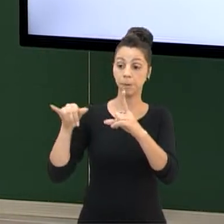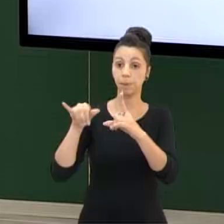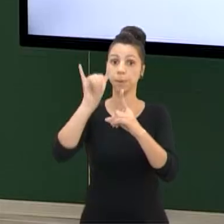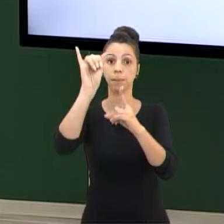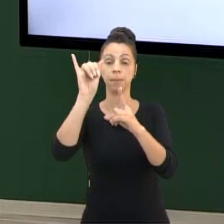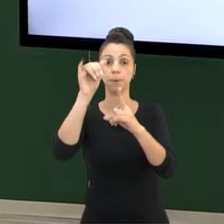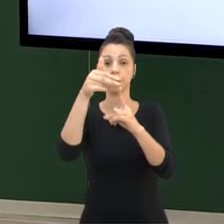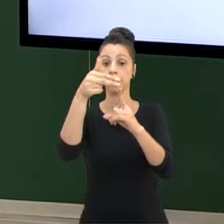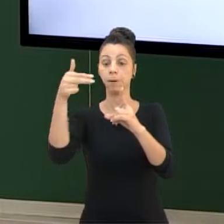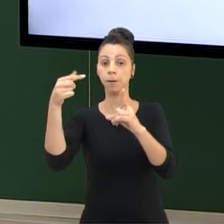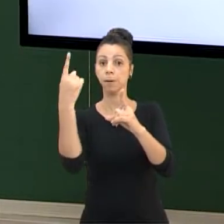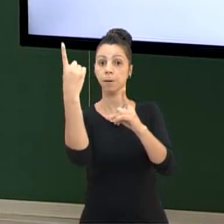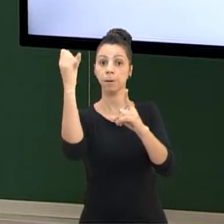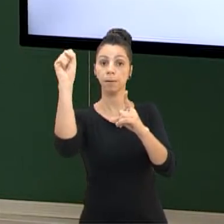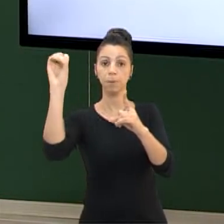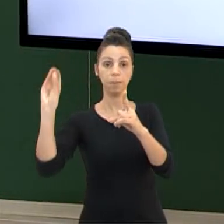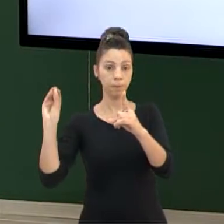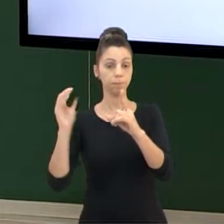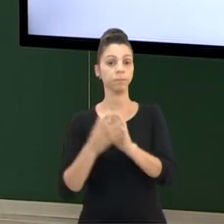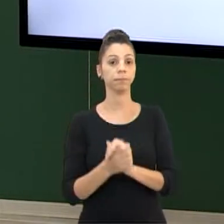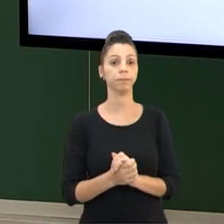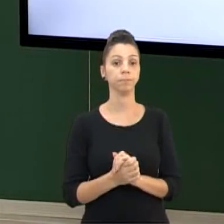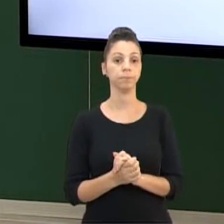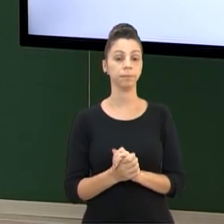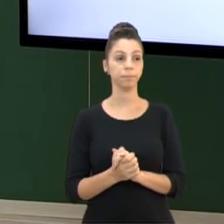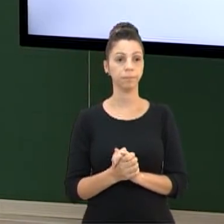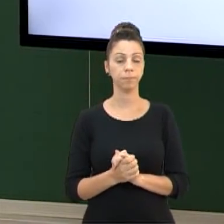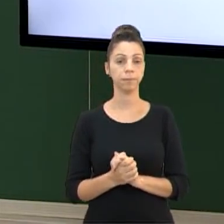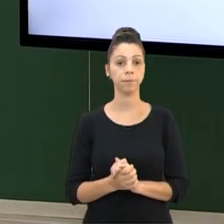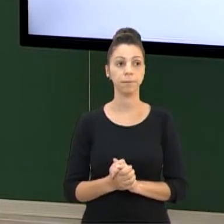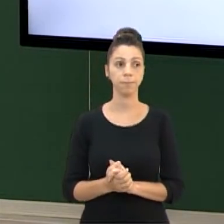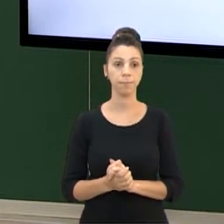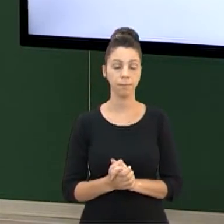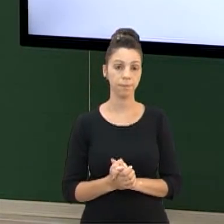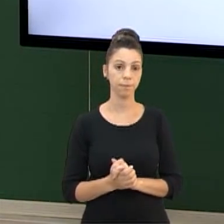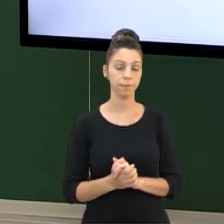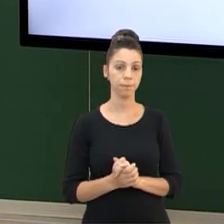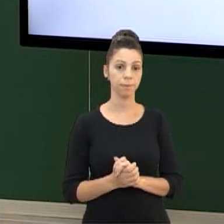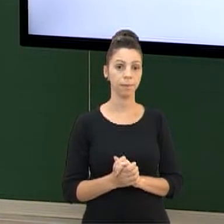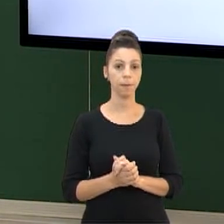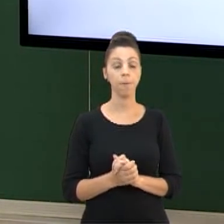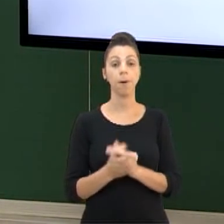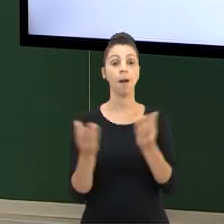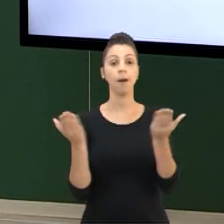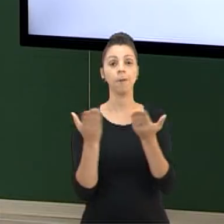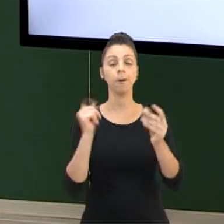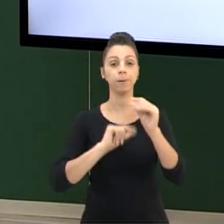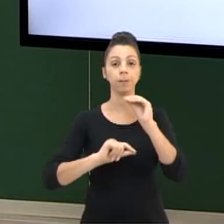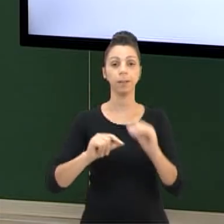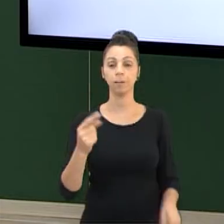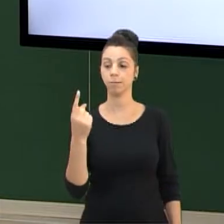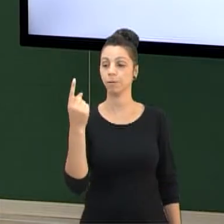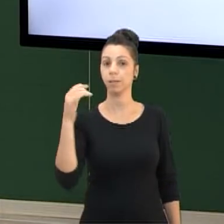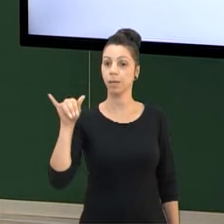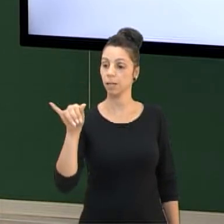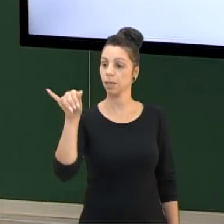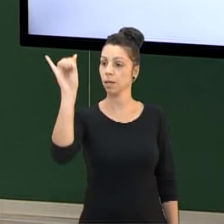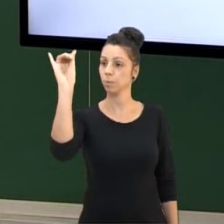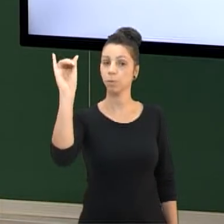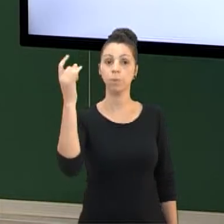a 180 graus. Desta forma, nós vamos isolar o y. Observe,